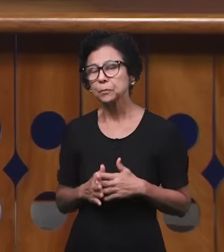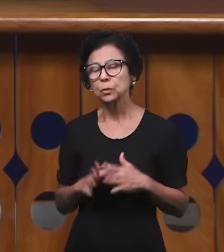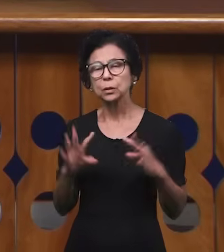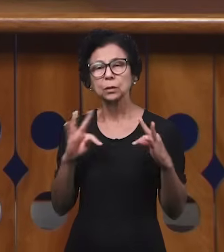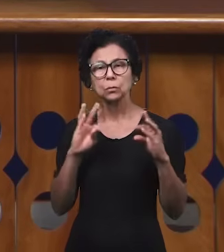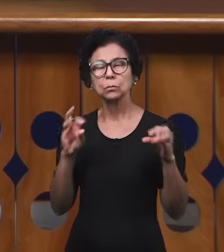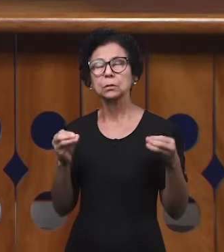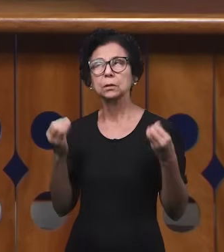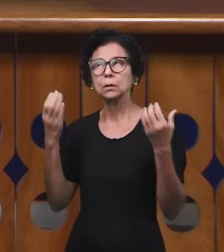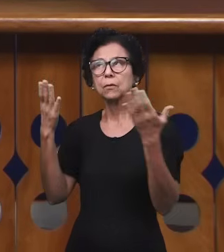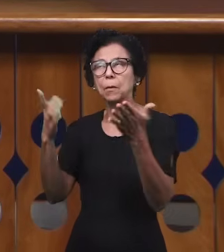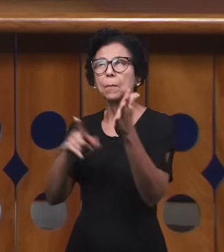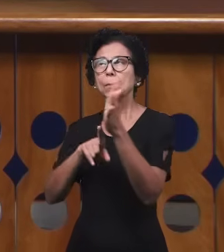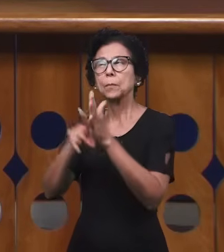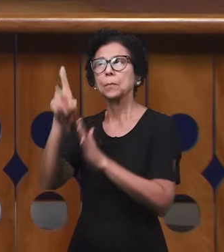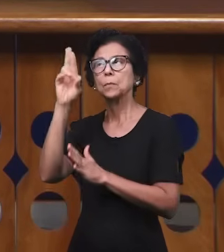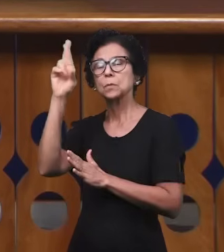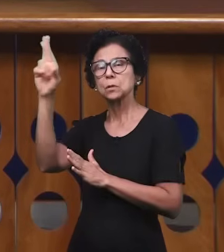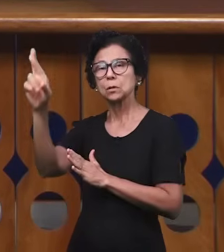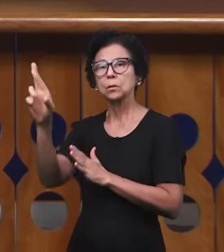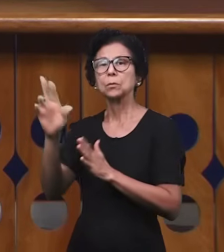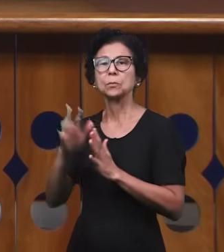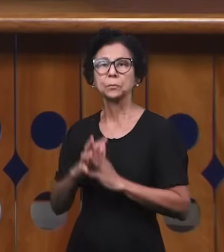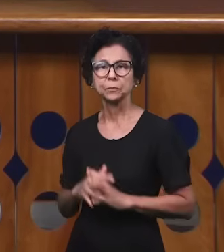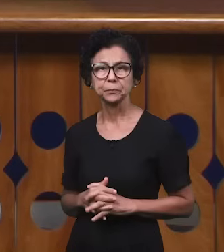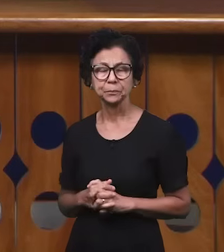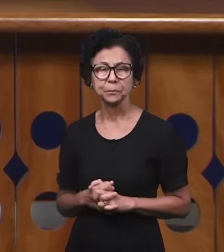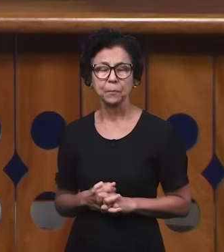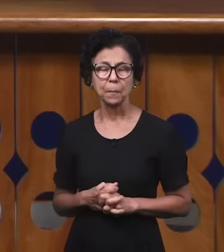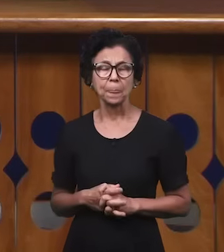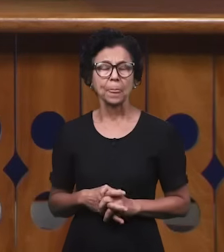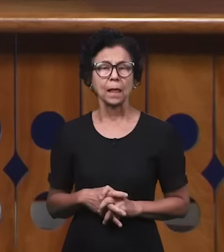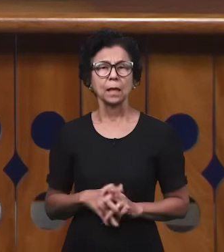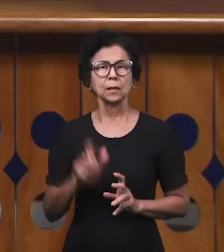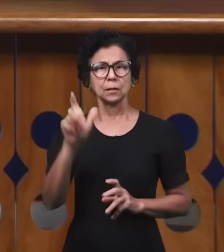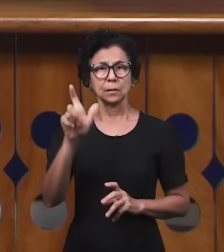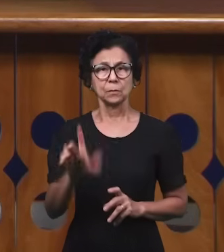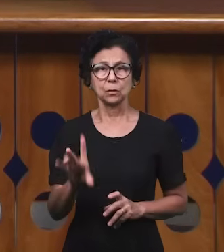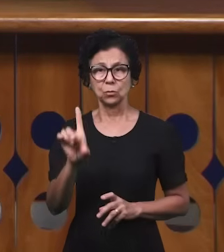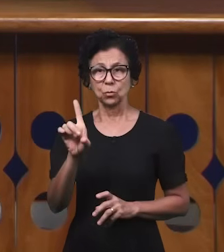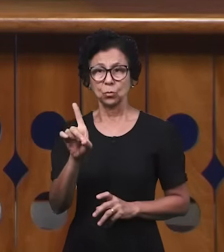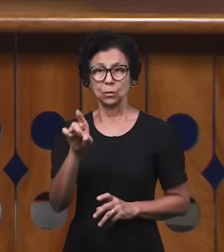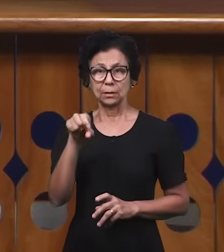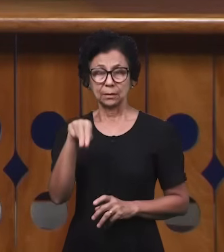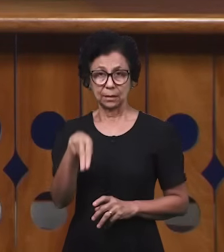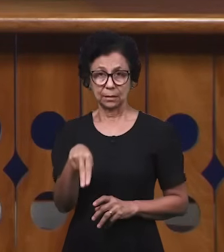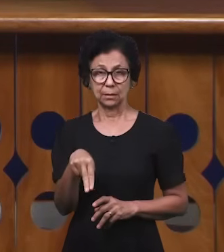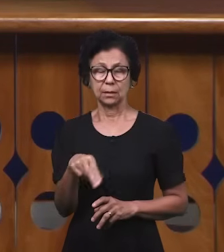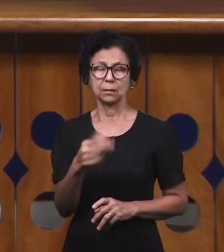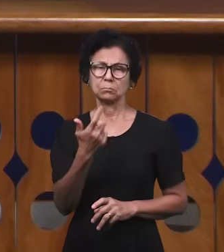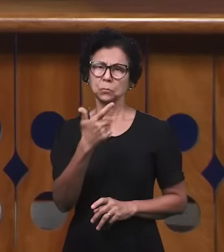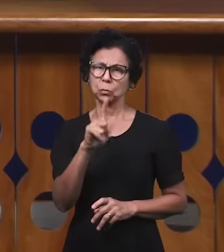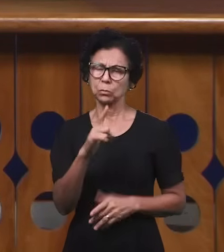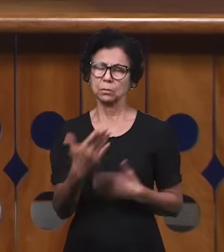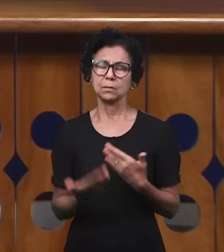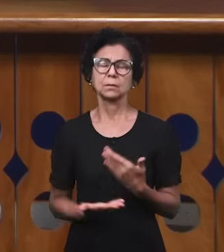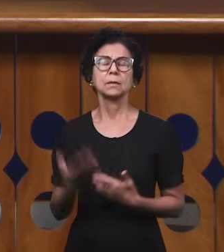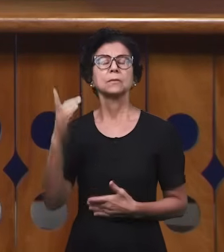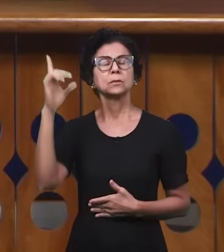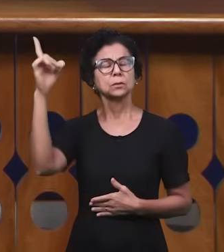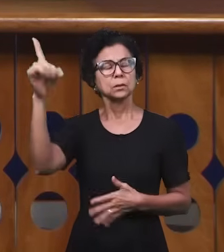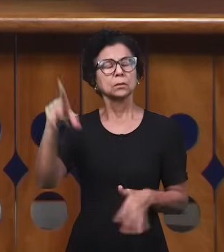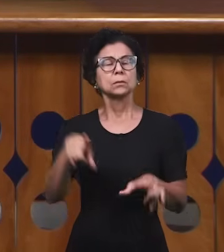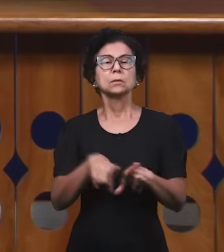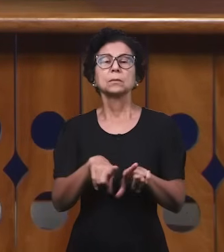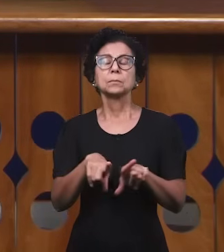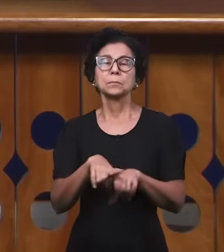Senhor. E nós vamos usar essa história de Daniel, essa figura do Daniel e de outros até mesmo servos de Deus